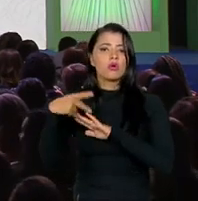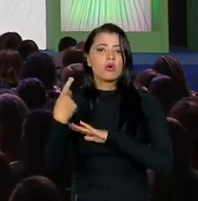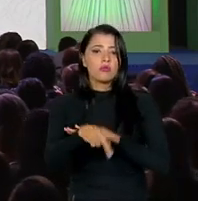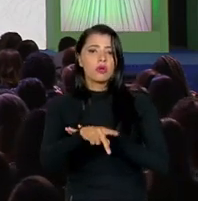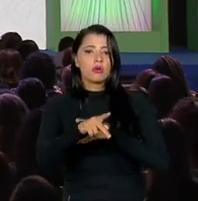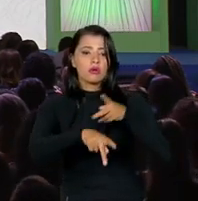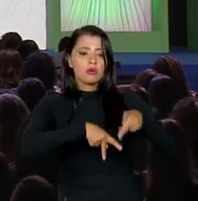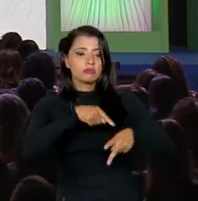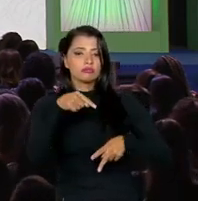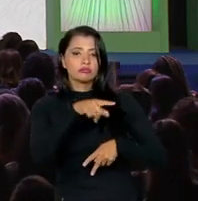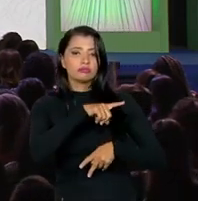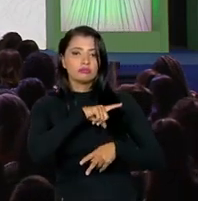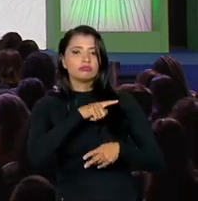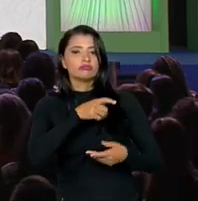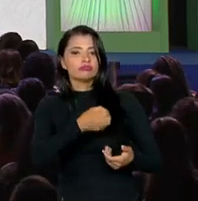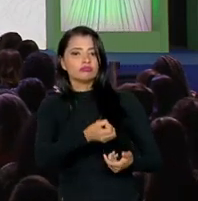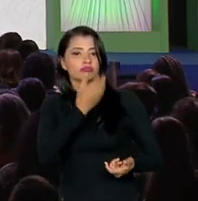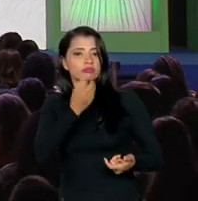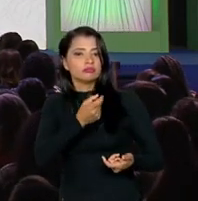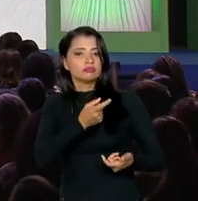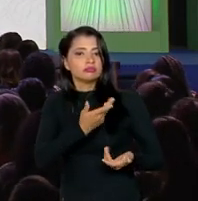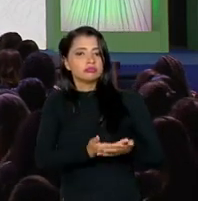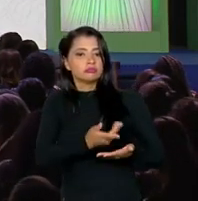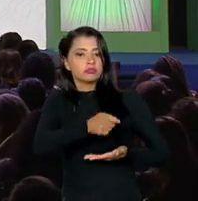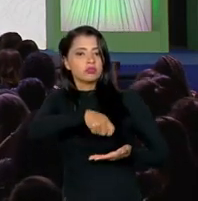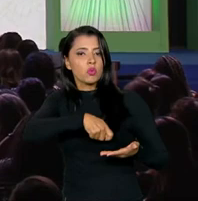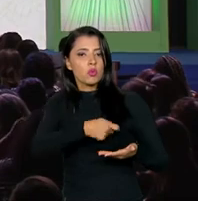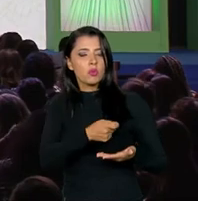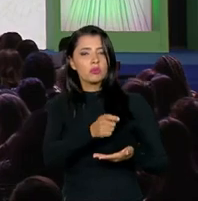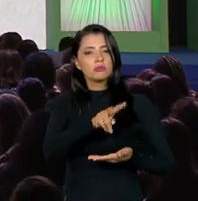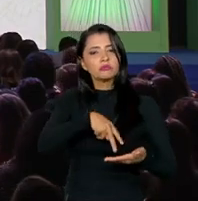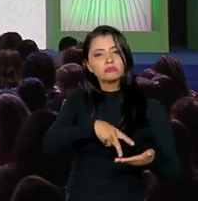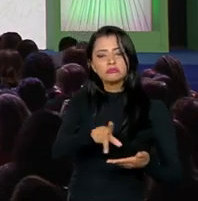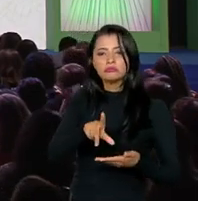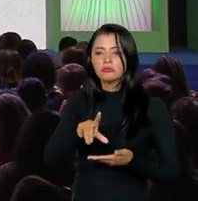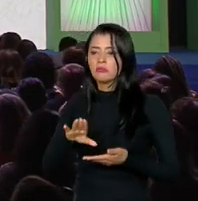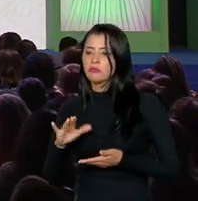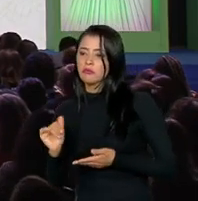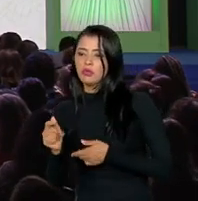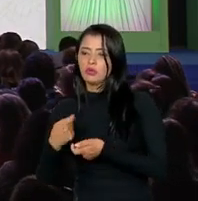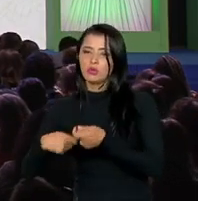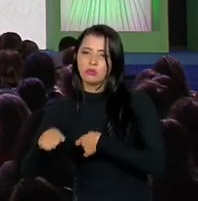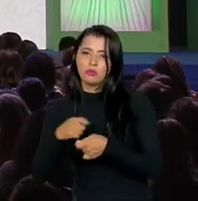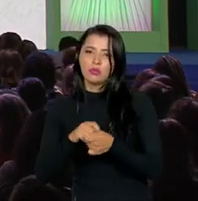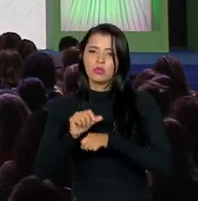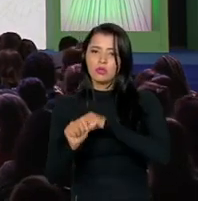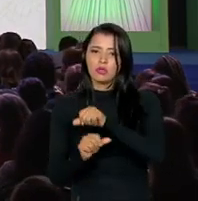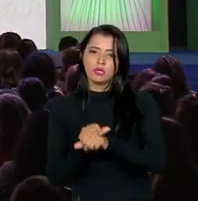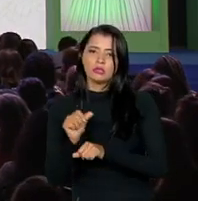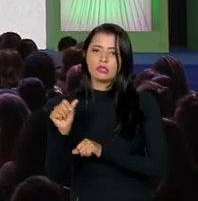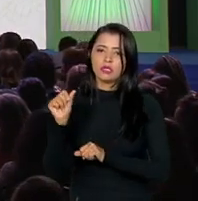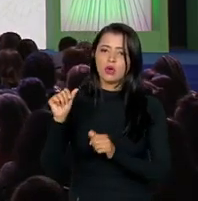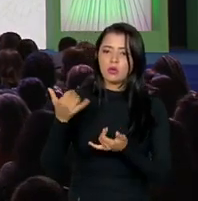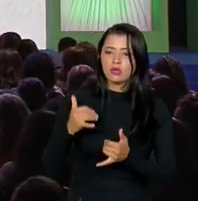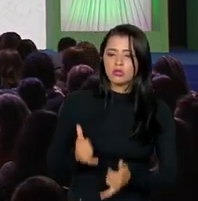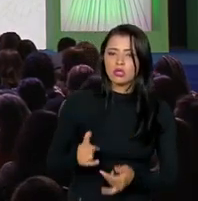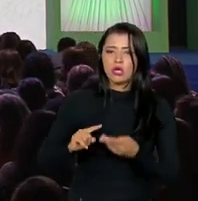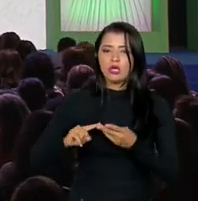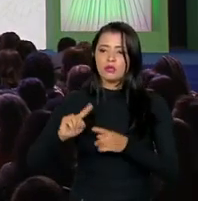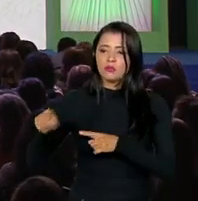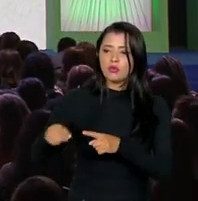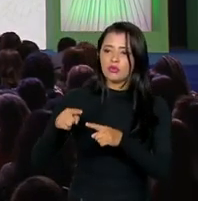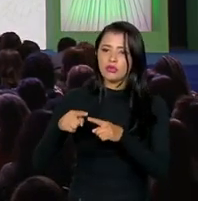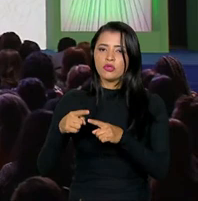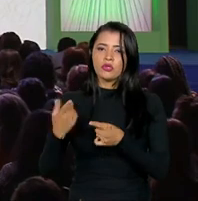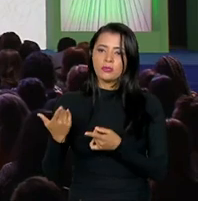uma população alfabetizada, a bioeconomia, a transição energética, a economia circular e a nova infraestrutura